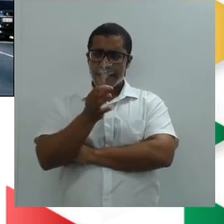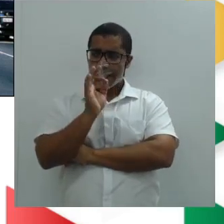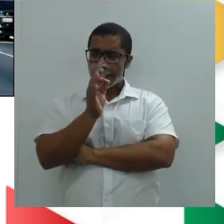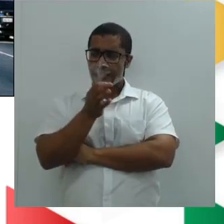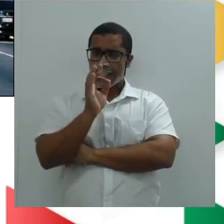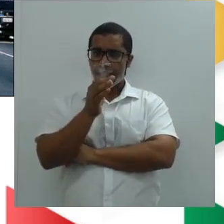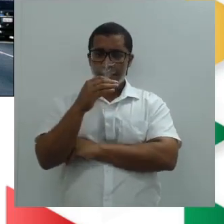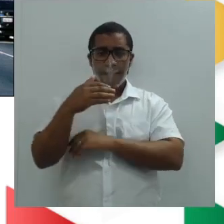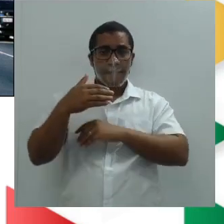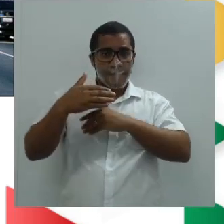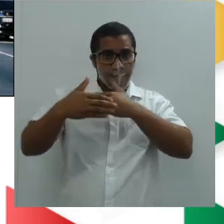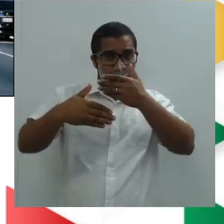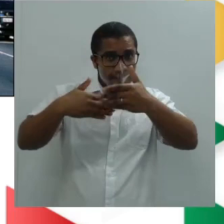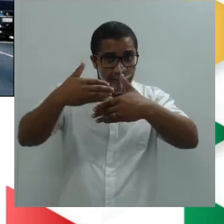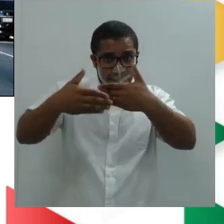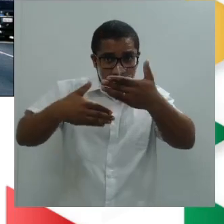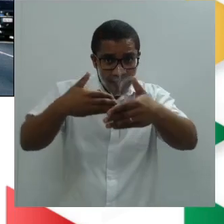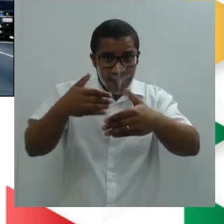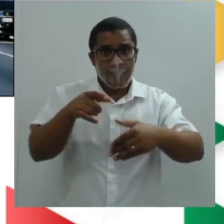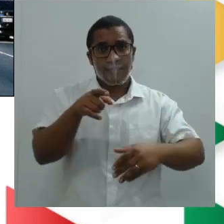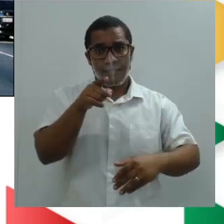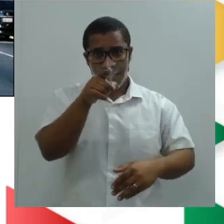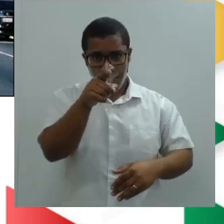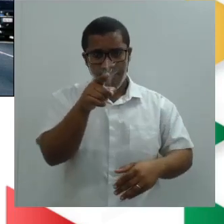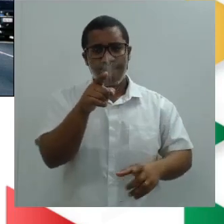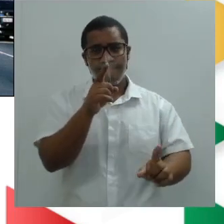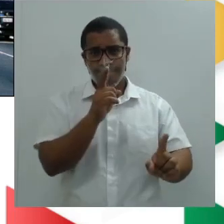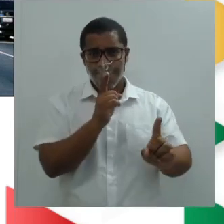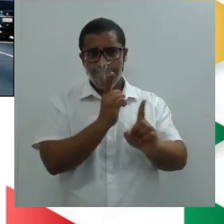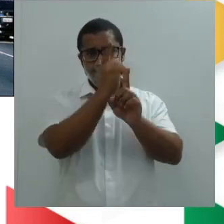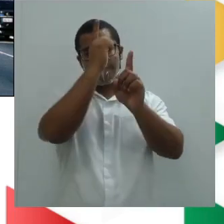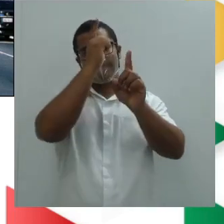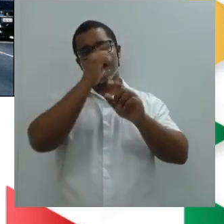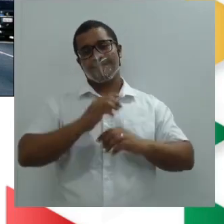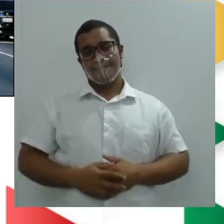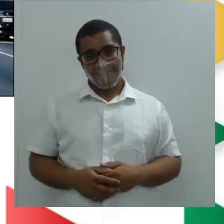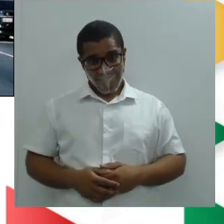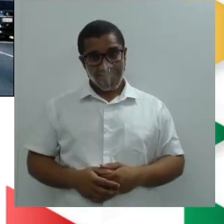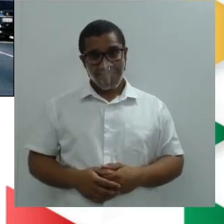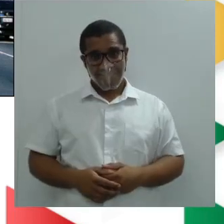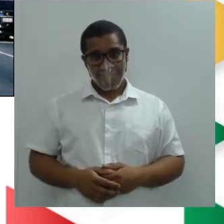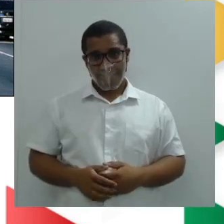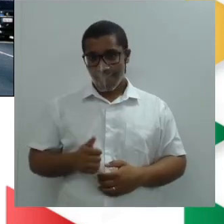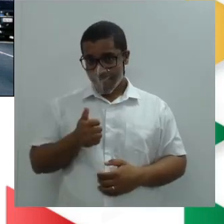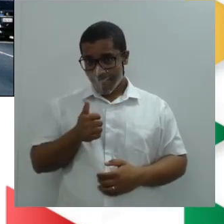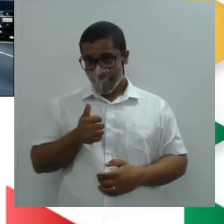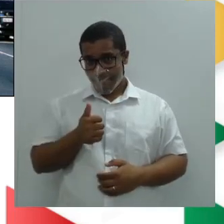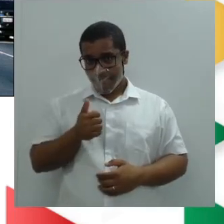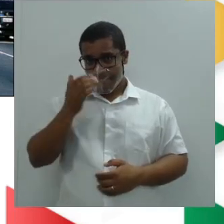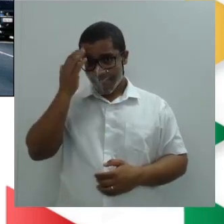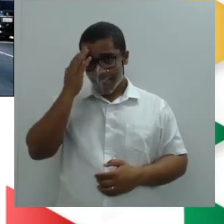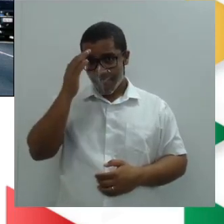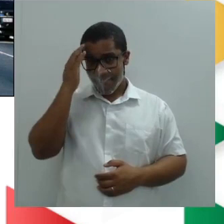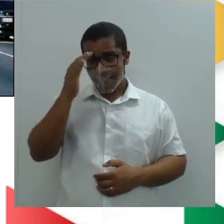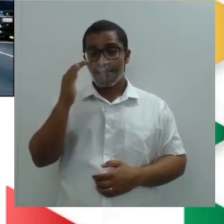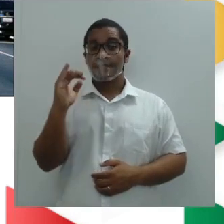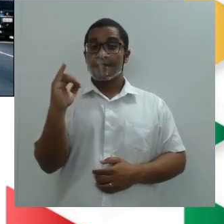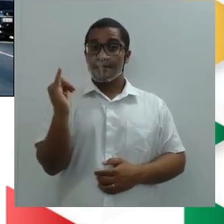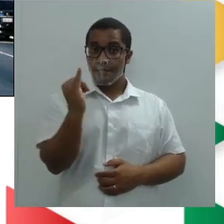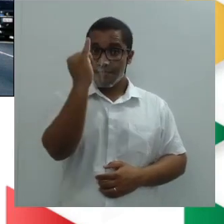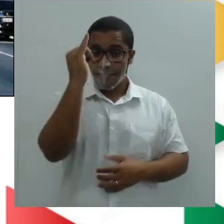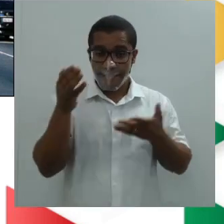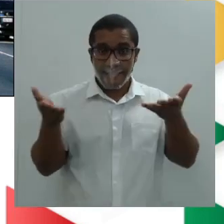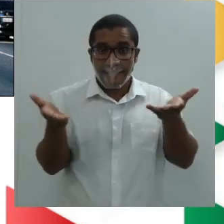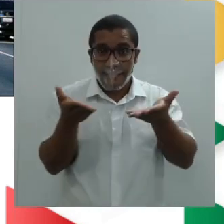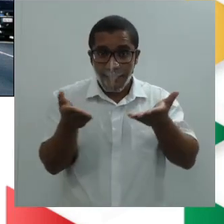mais cedo ou mais tarde vocês vão se deparar com essa concorrência, tá certo? Então é importante agora,